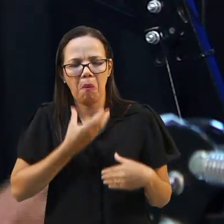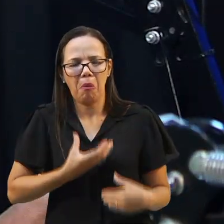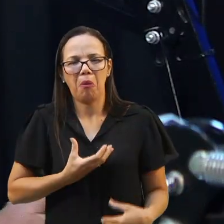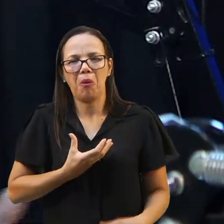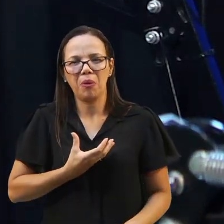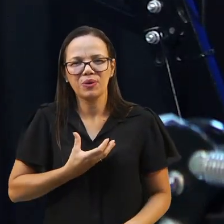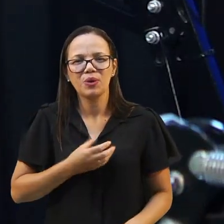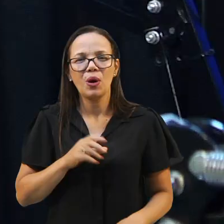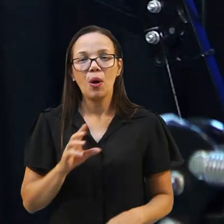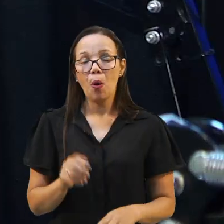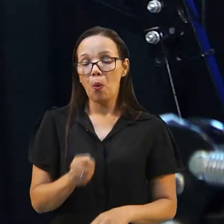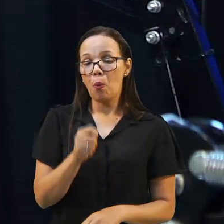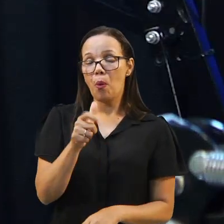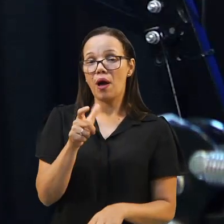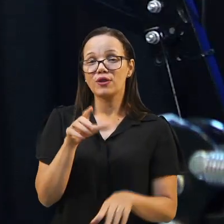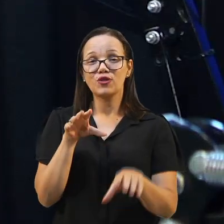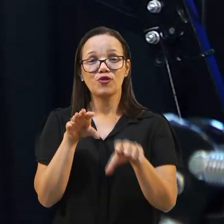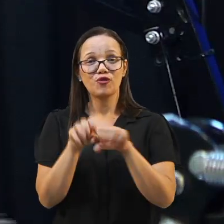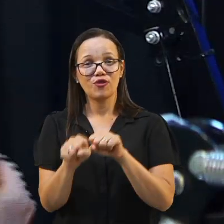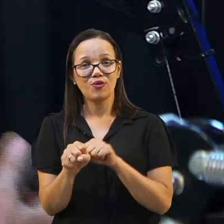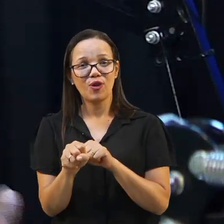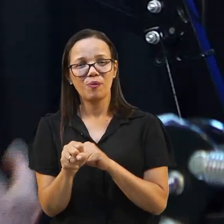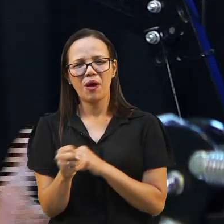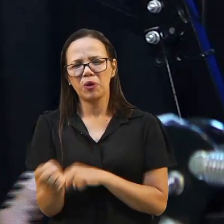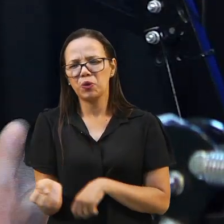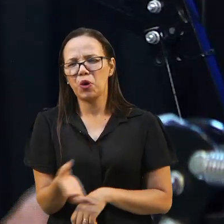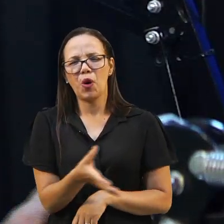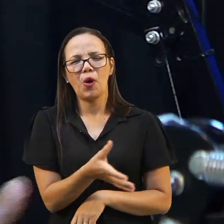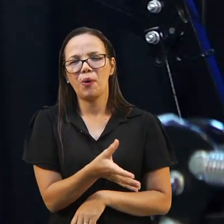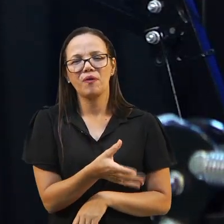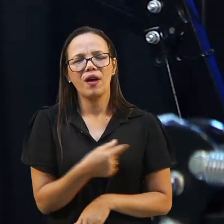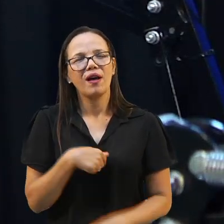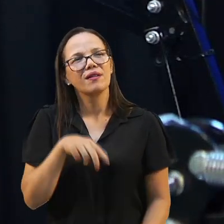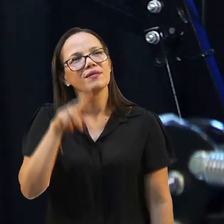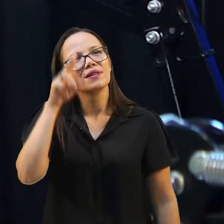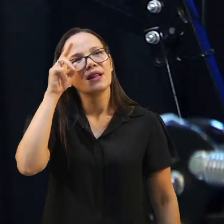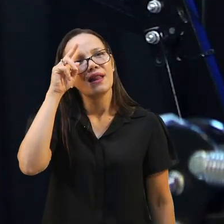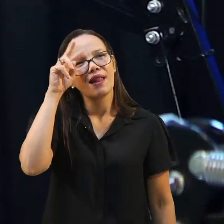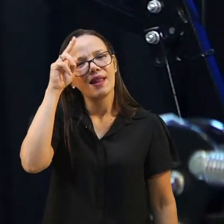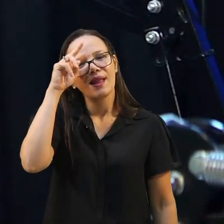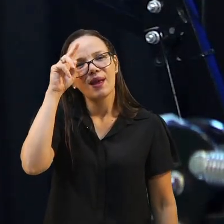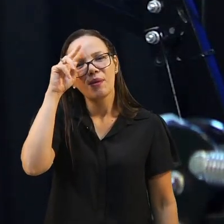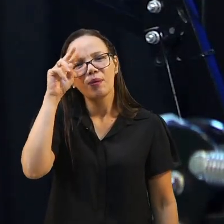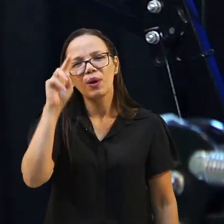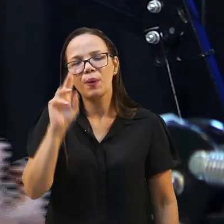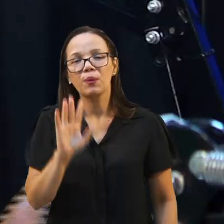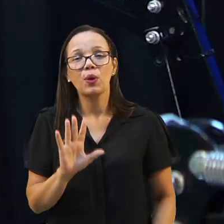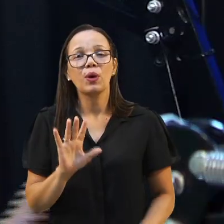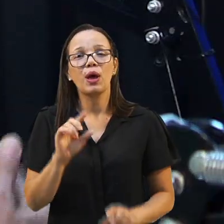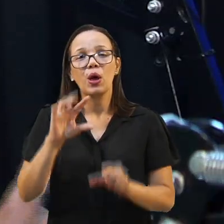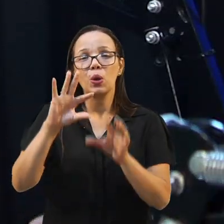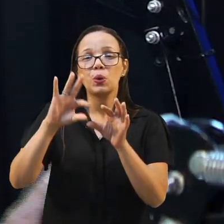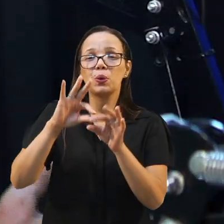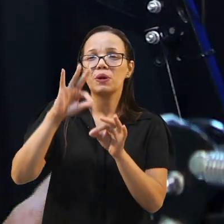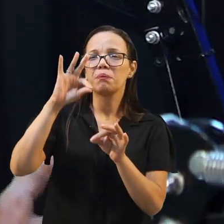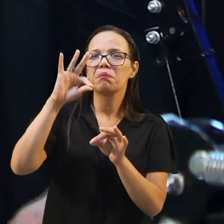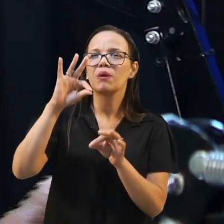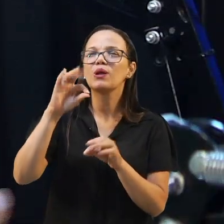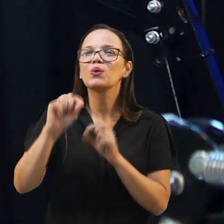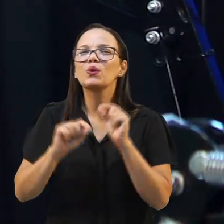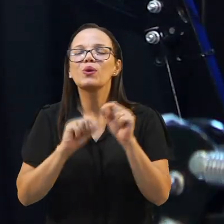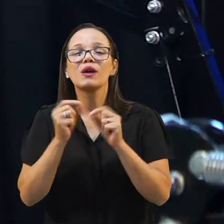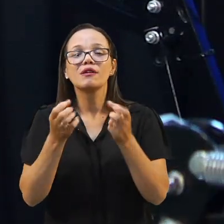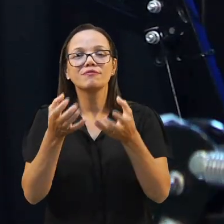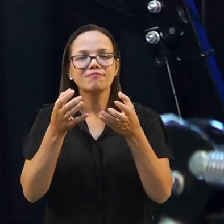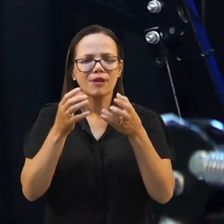quase que recém-formado, e que a gente lembra daquele espírito, né, de